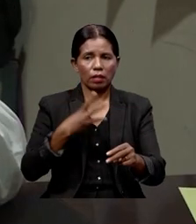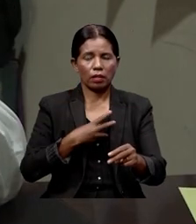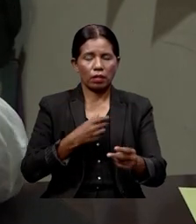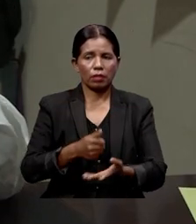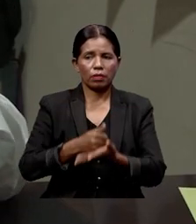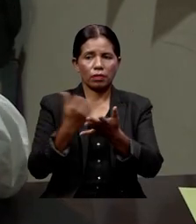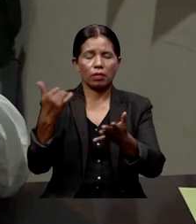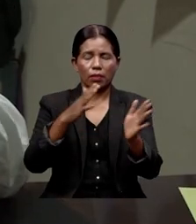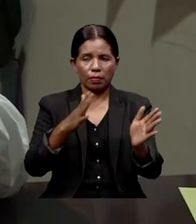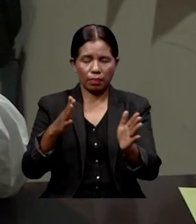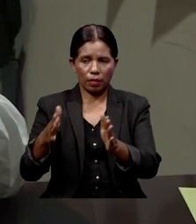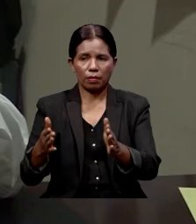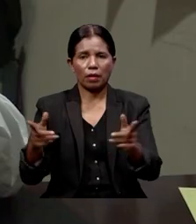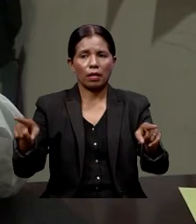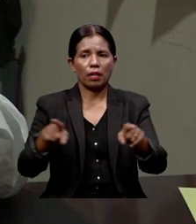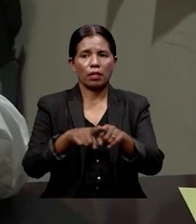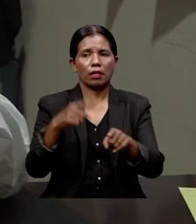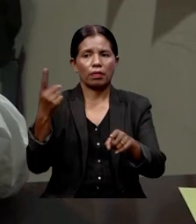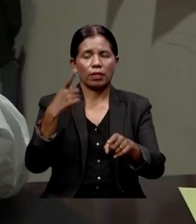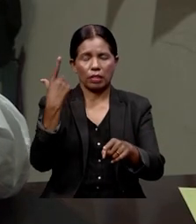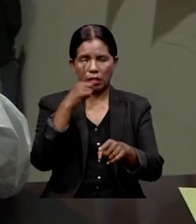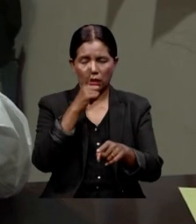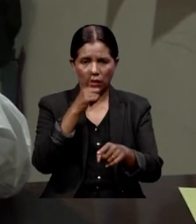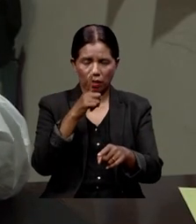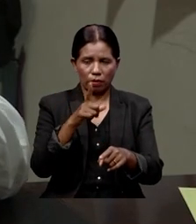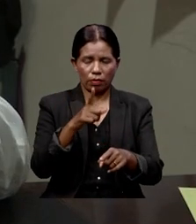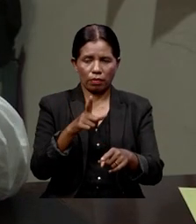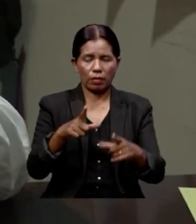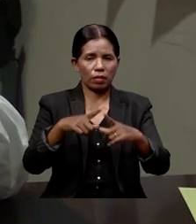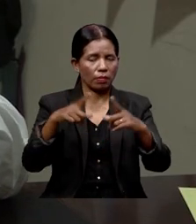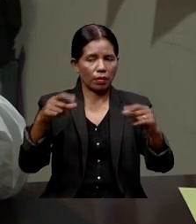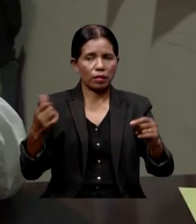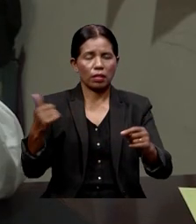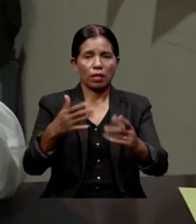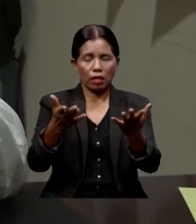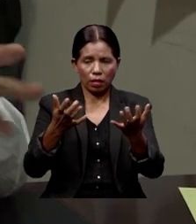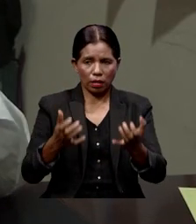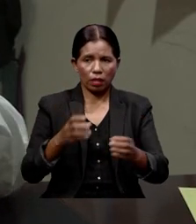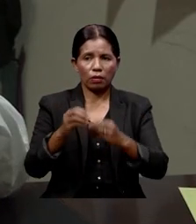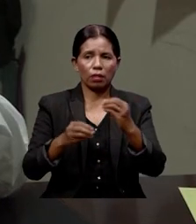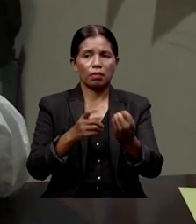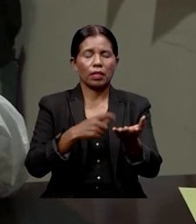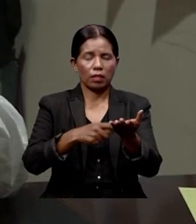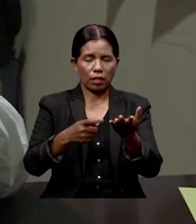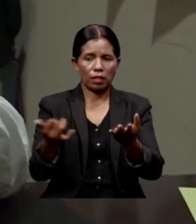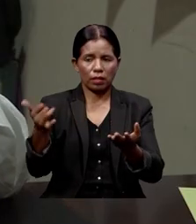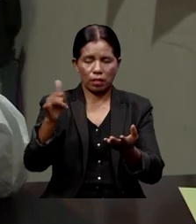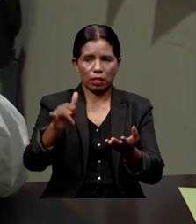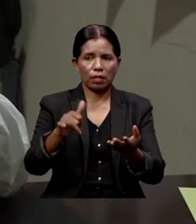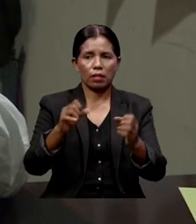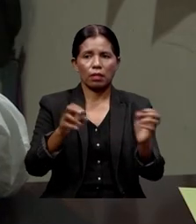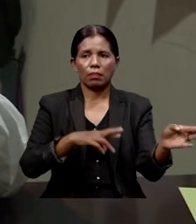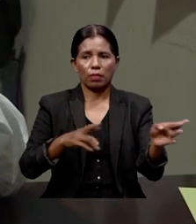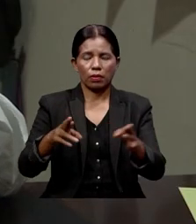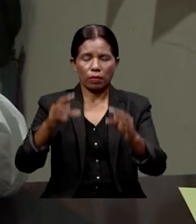sira par per par nema ka na fatin lingua sira commitment ka ta ka kono ba technique sirne sira pronto